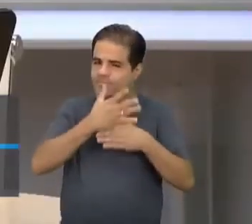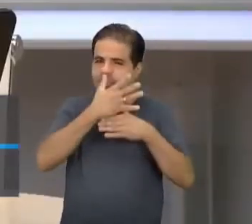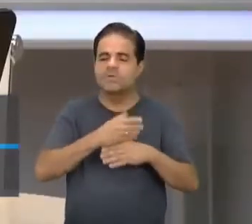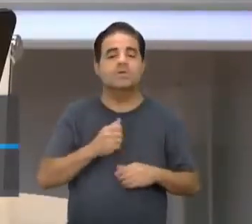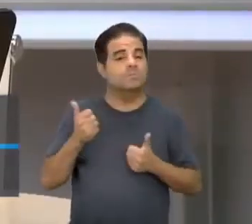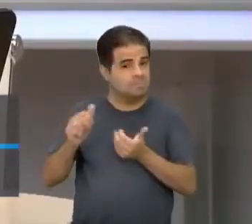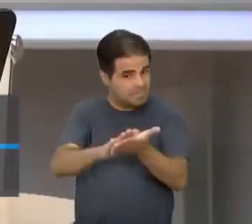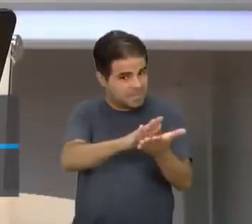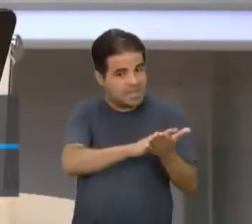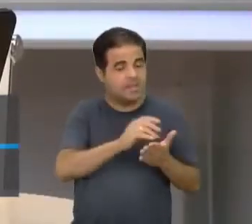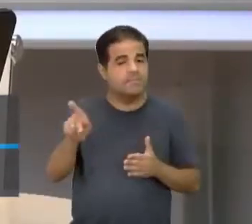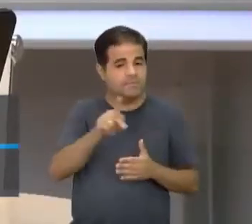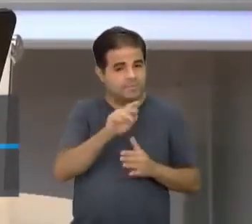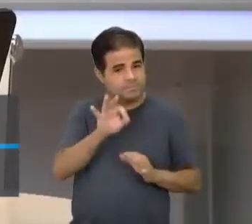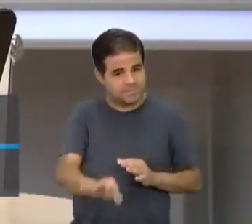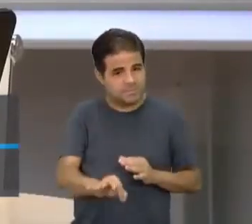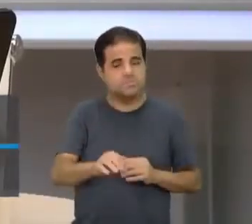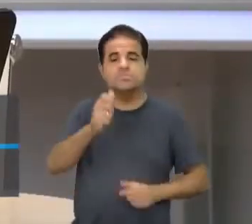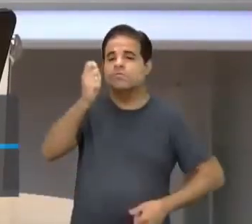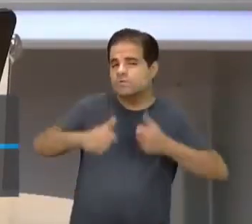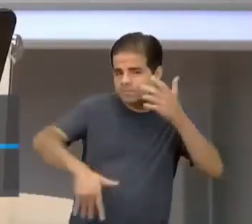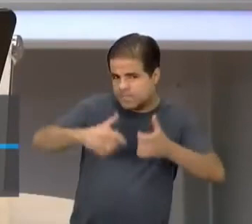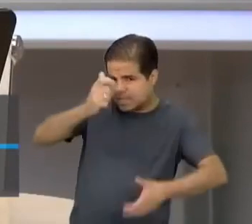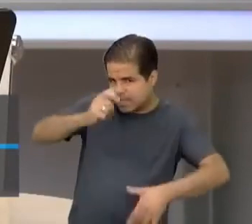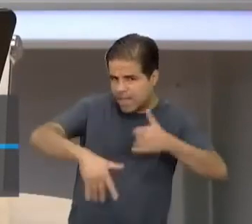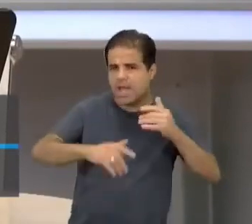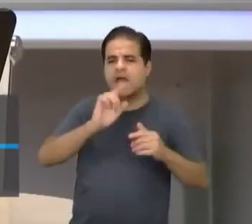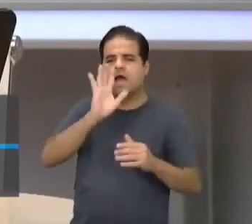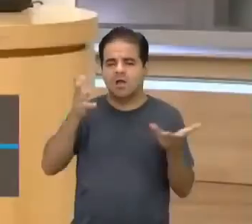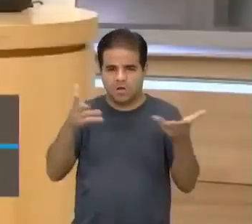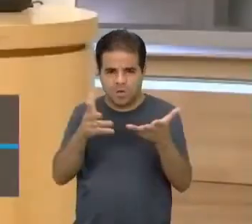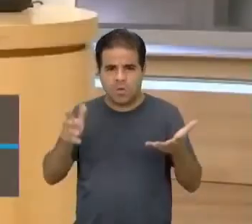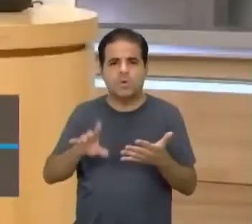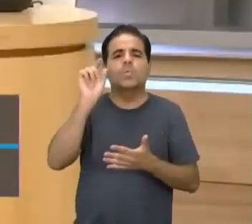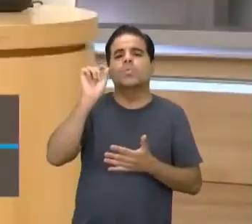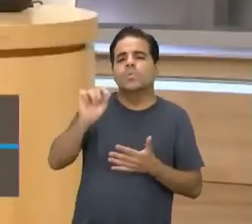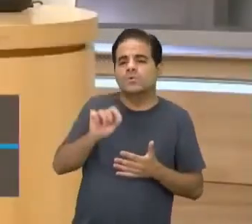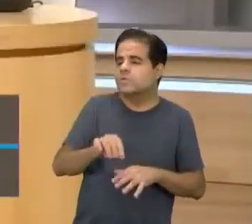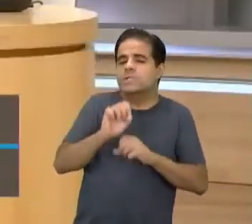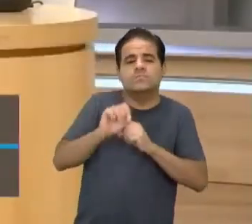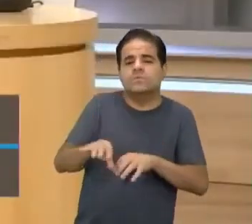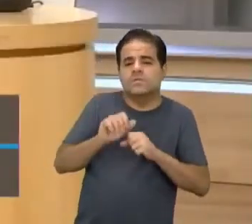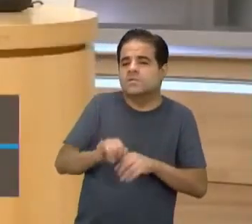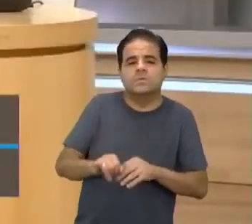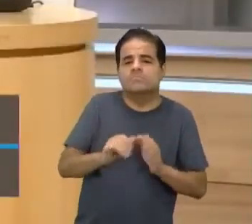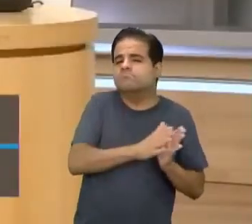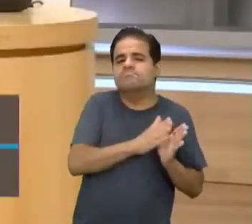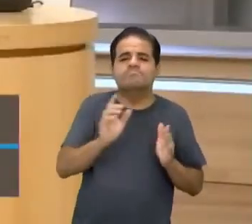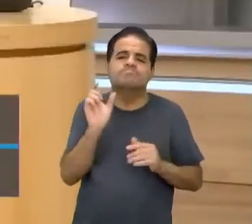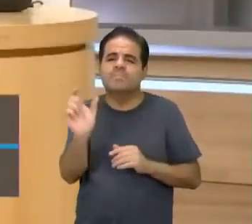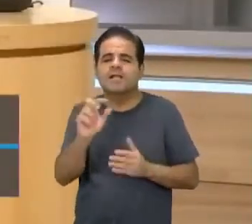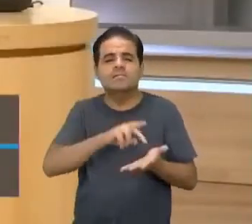bem, professores, é isso mesmo. Eu vou explicar para vocês, então, aí o que é a educação interdimensional. Depois a gente vai fazer mais